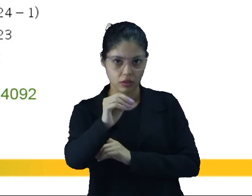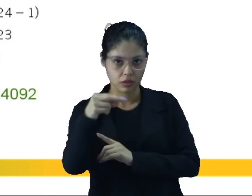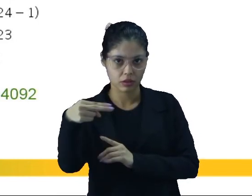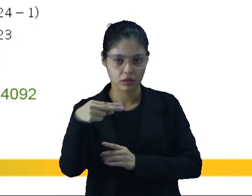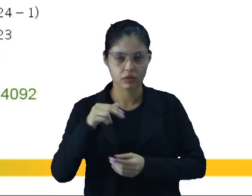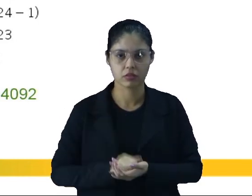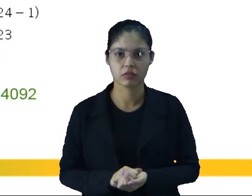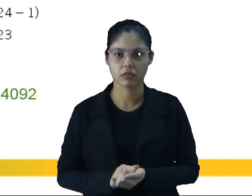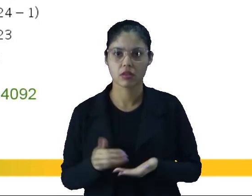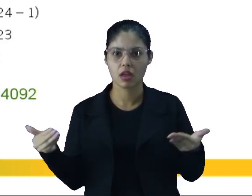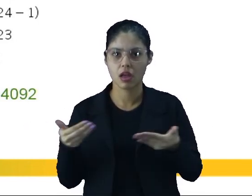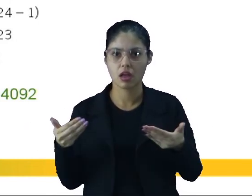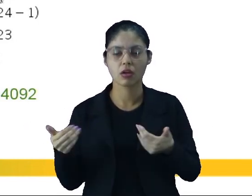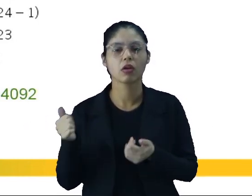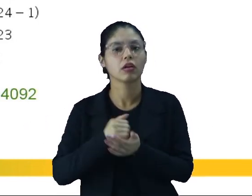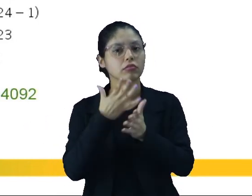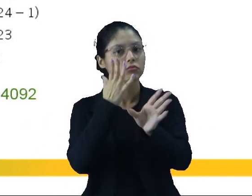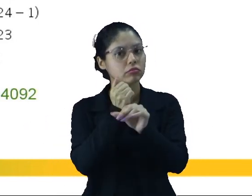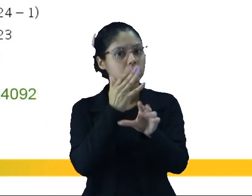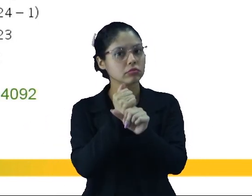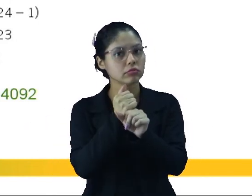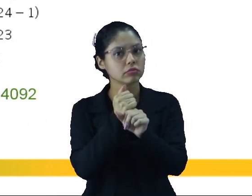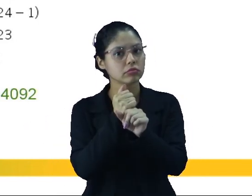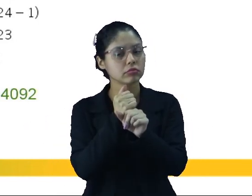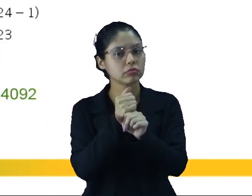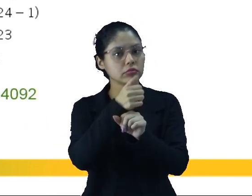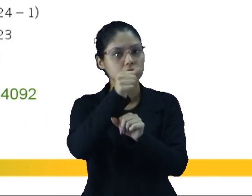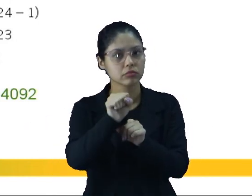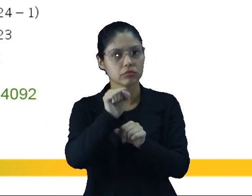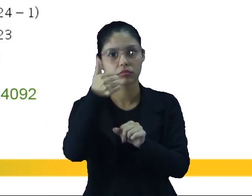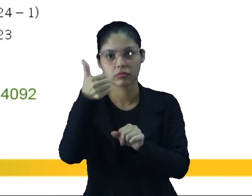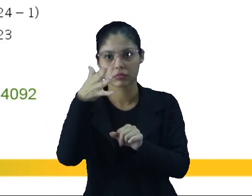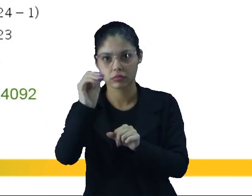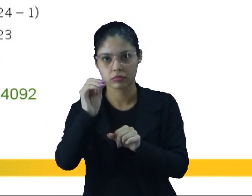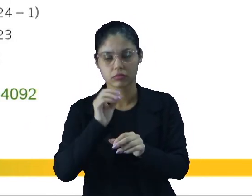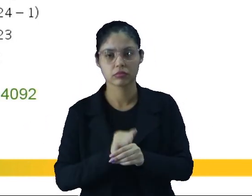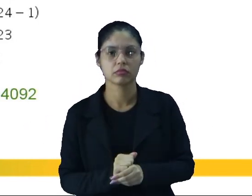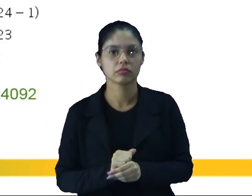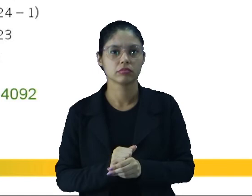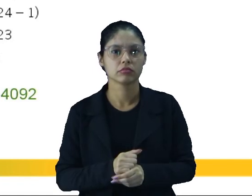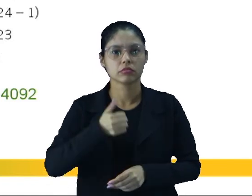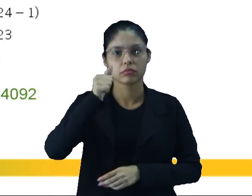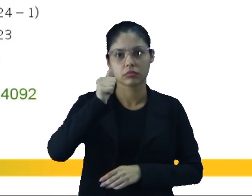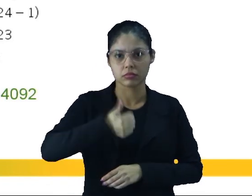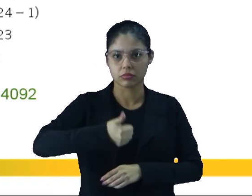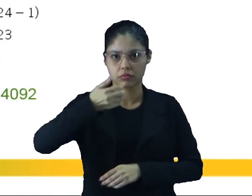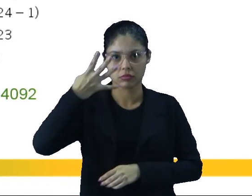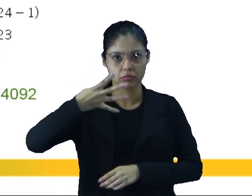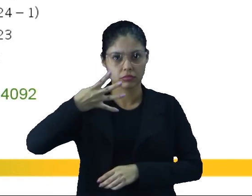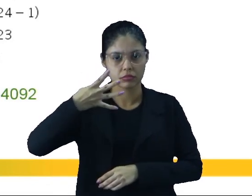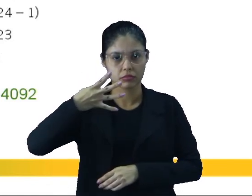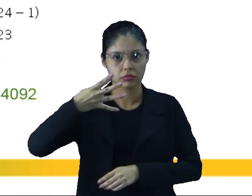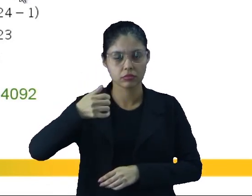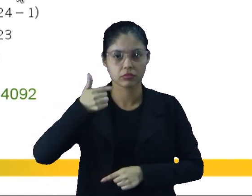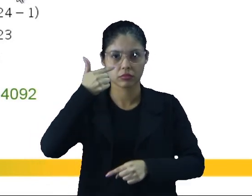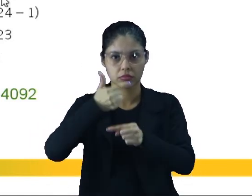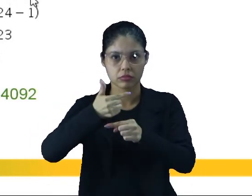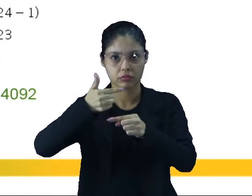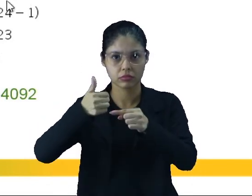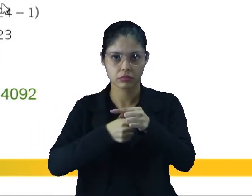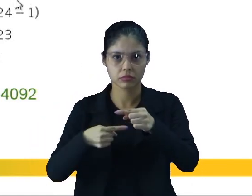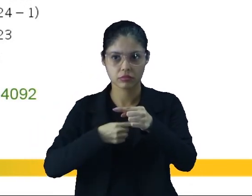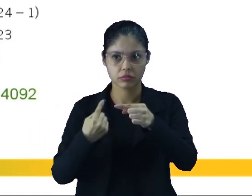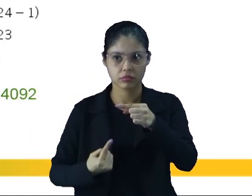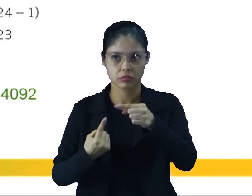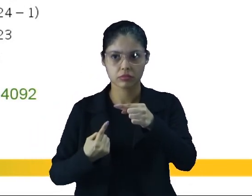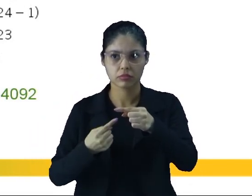10. Agora eu vou jogar na soma, S de 10 é A1 que é 4, 2 elevado a 10 menos 1